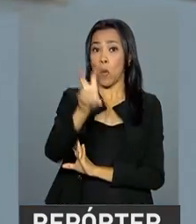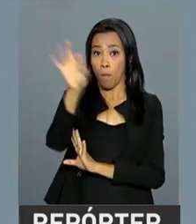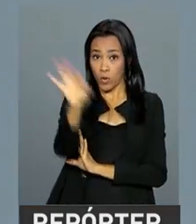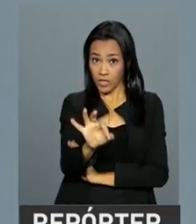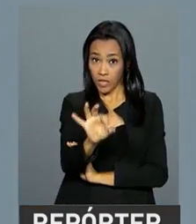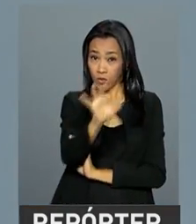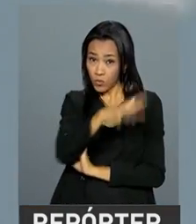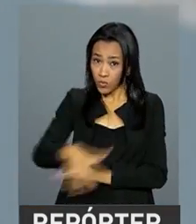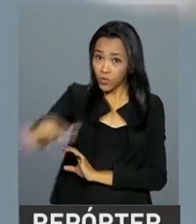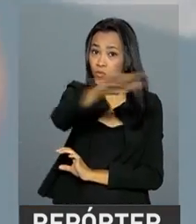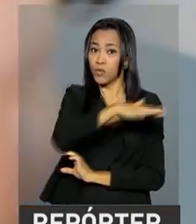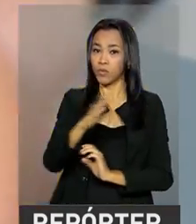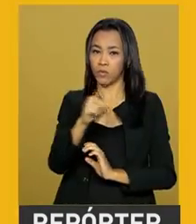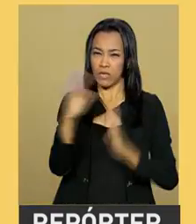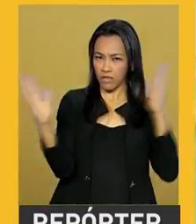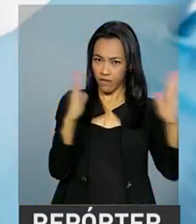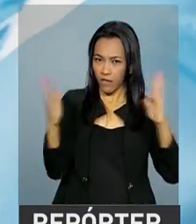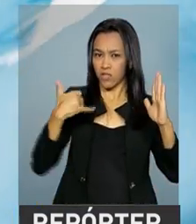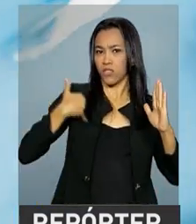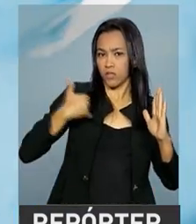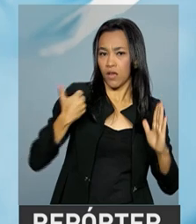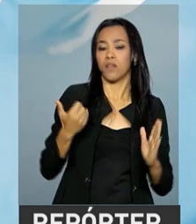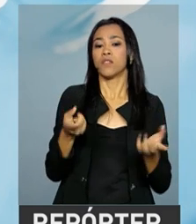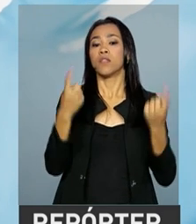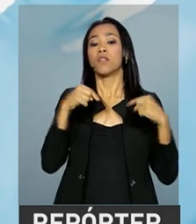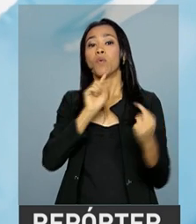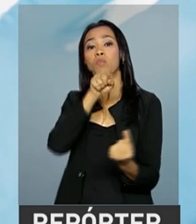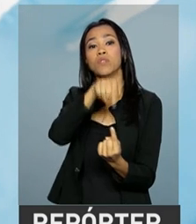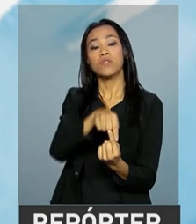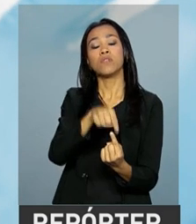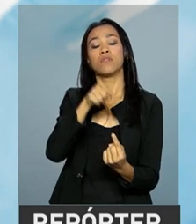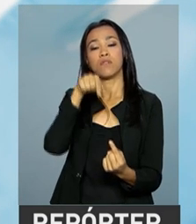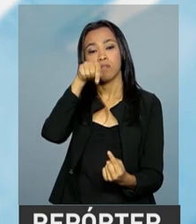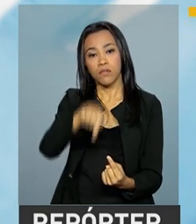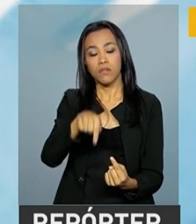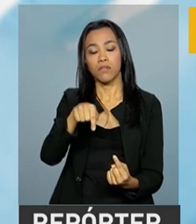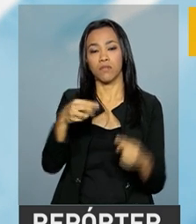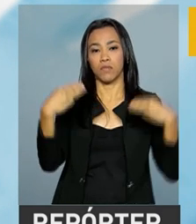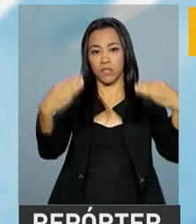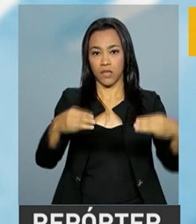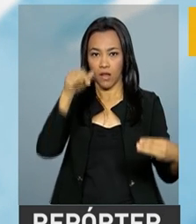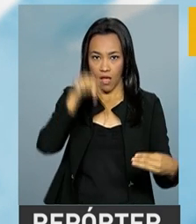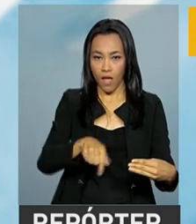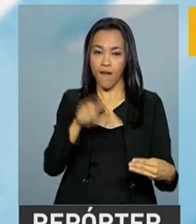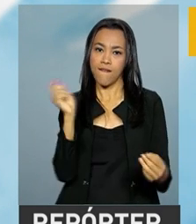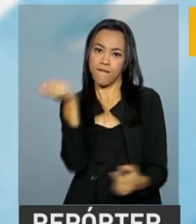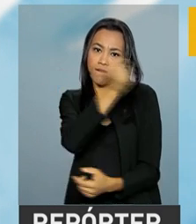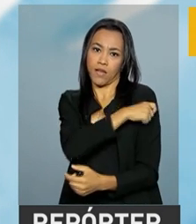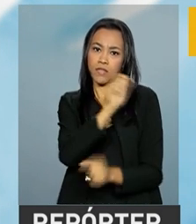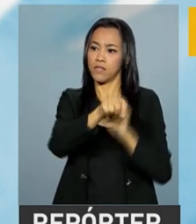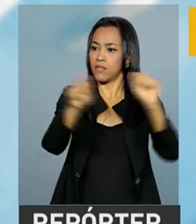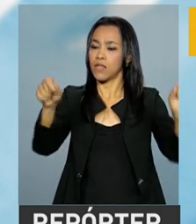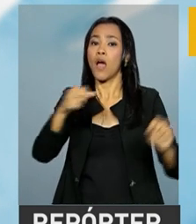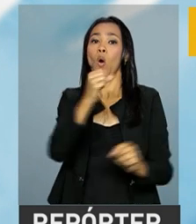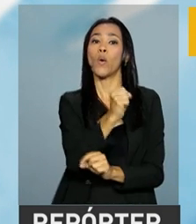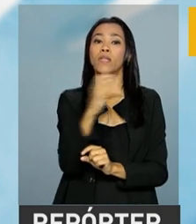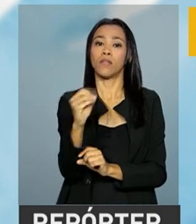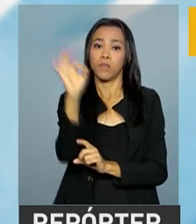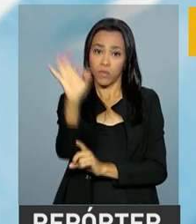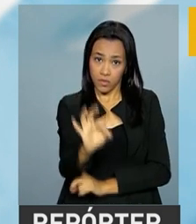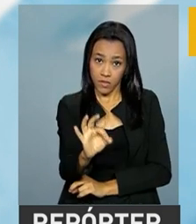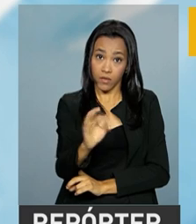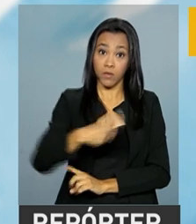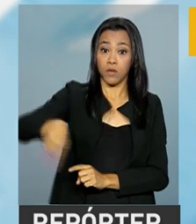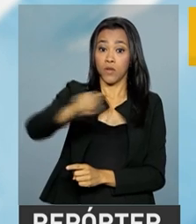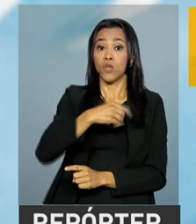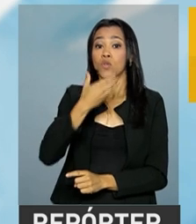total nessa faixa etária neste ano a meta do ministério é vacinar 80% das meninas contra o HPV os